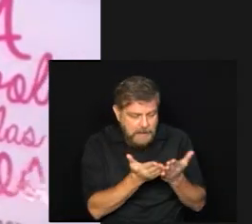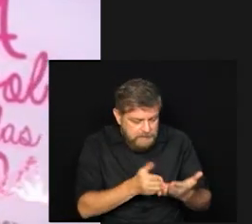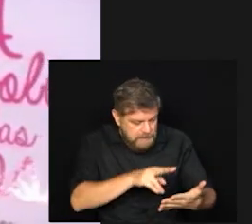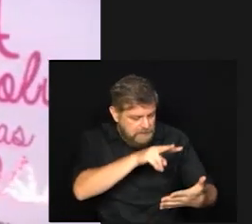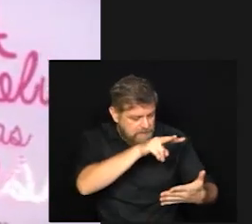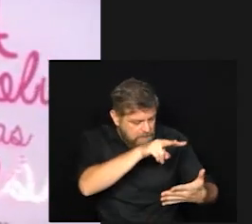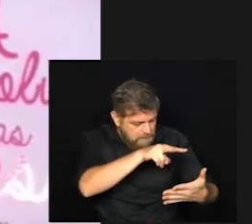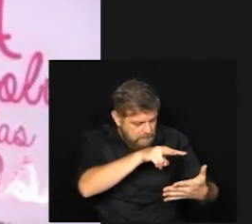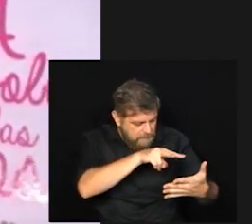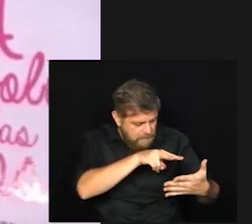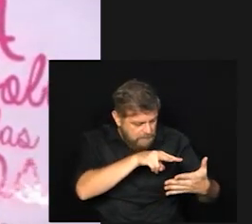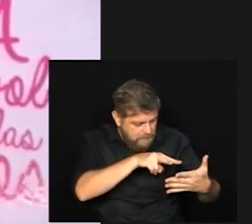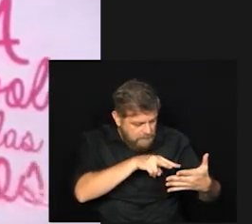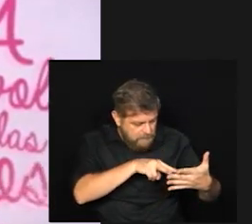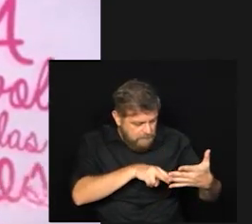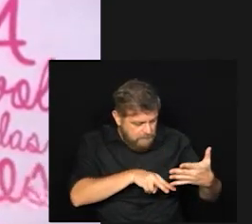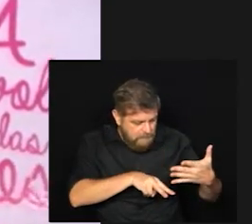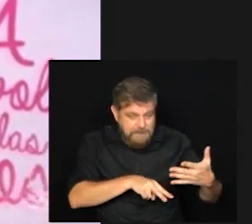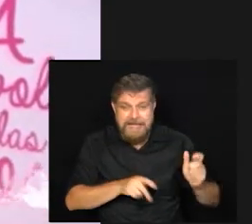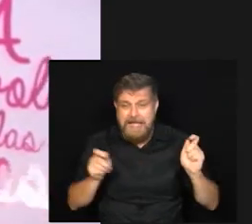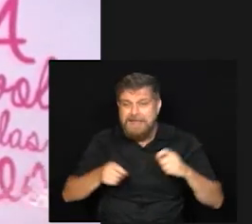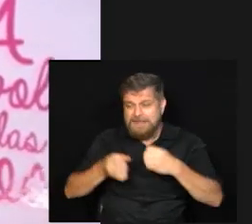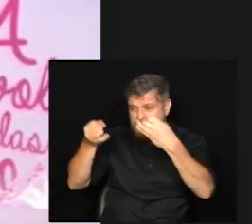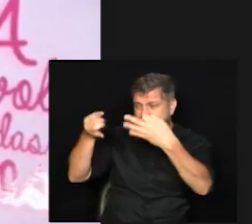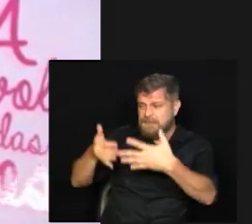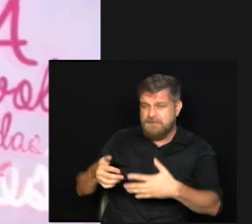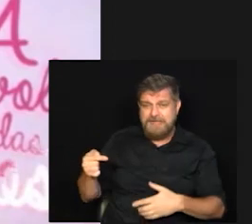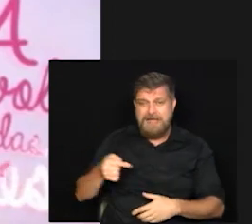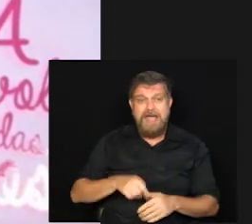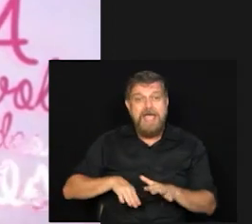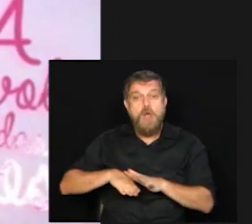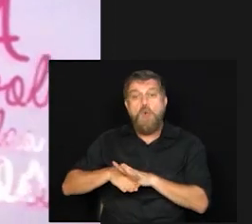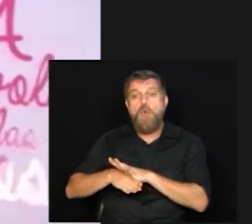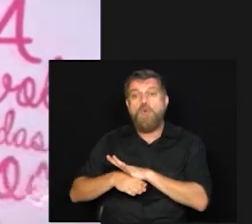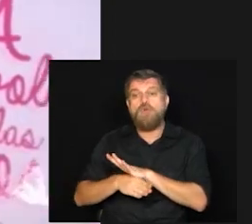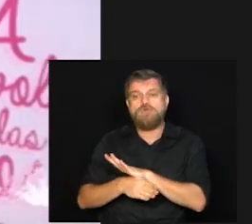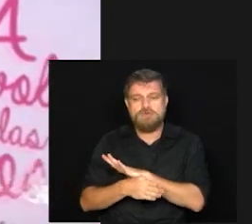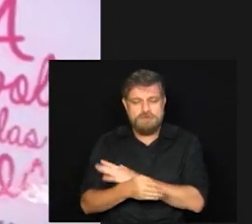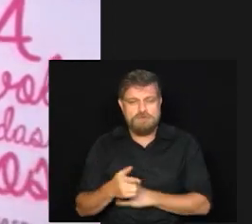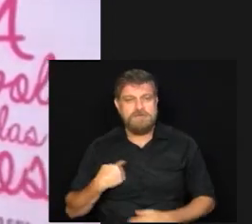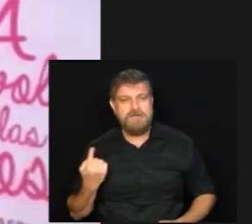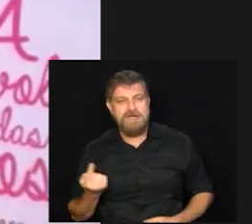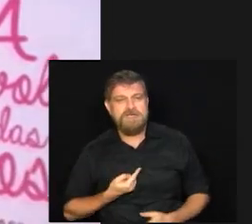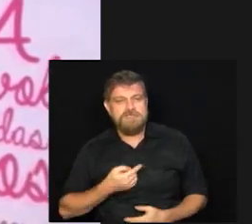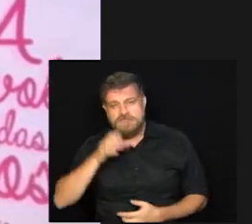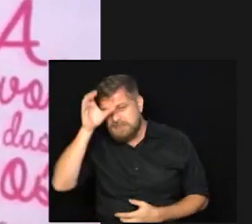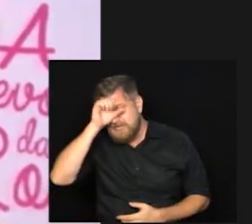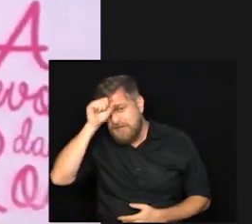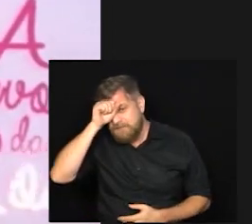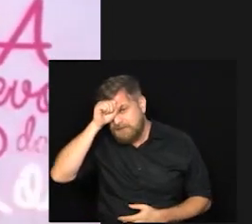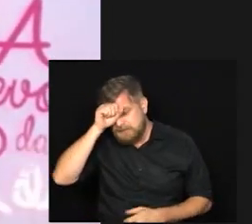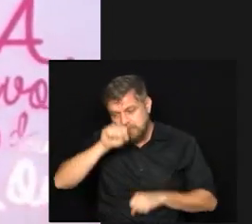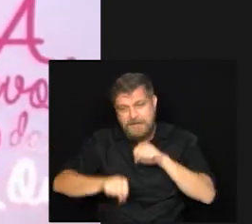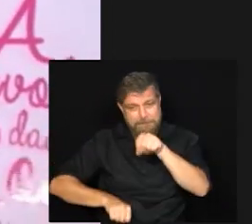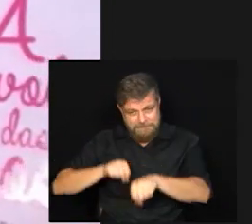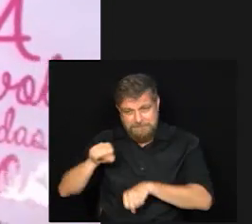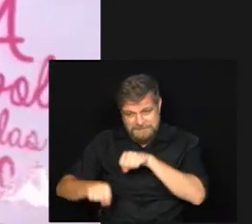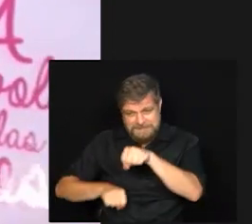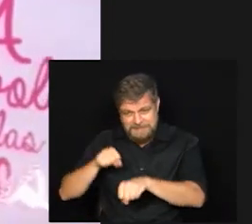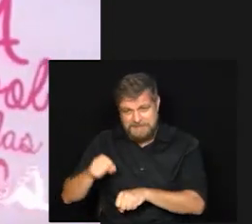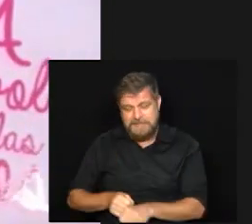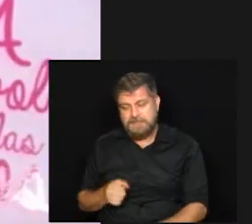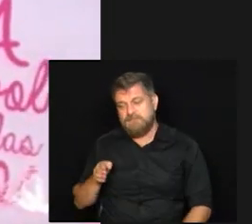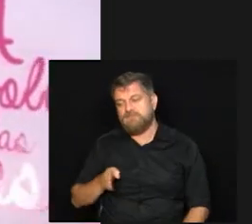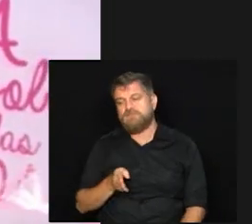eu consigo explicar isso perfeitamente, ela é um hábito. Igual a gente aprende a andar de bicicleta quando a gente